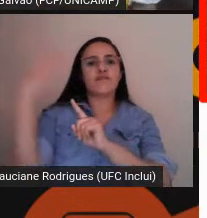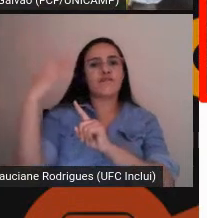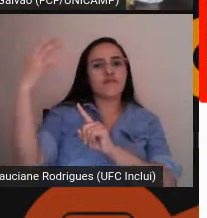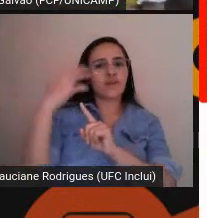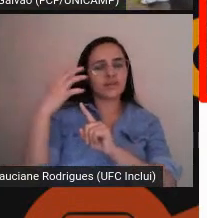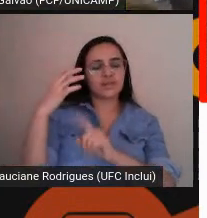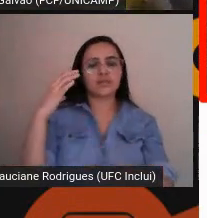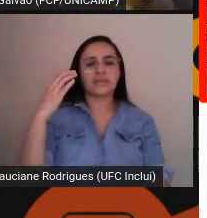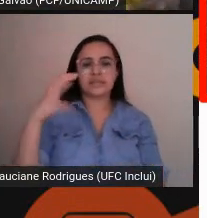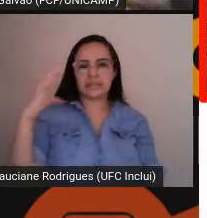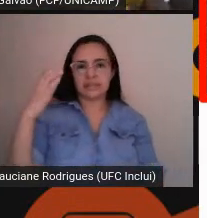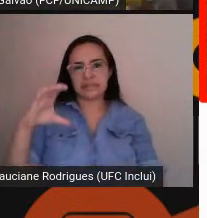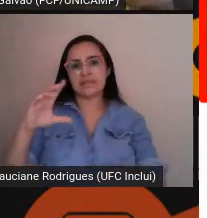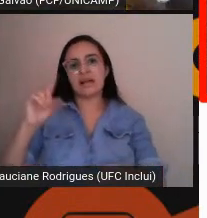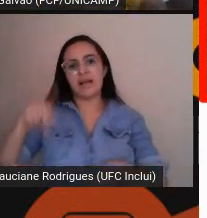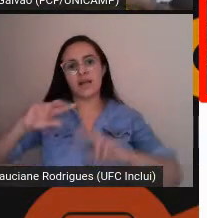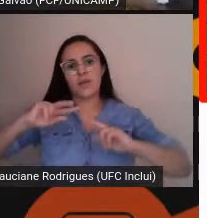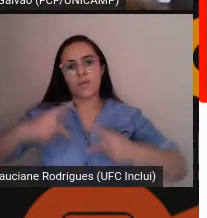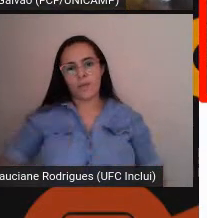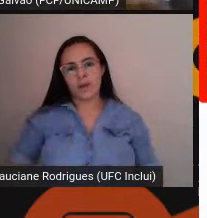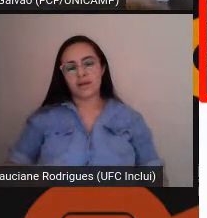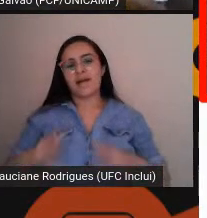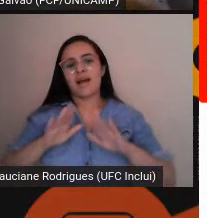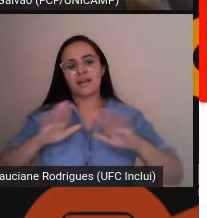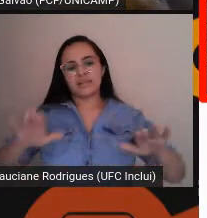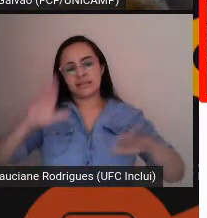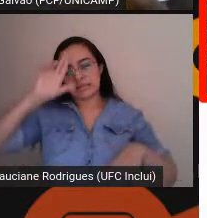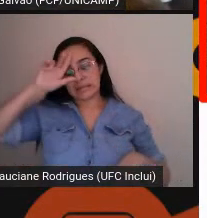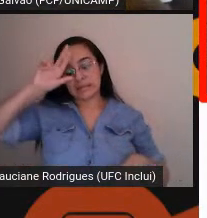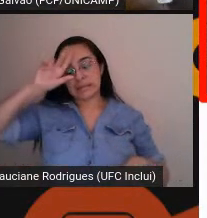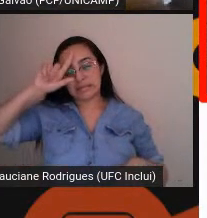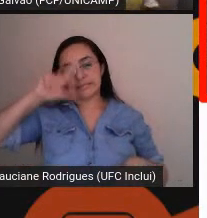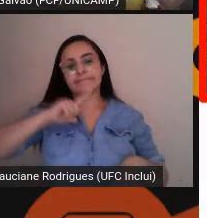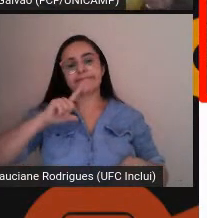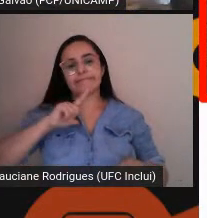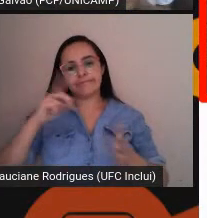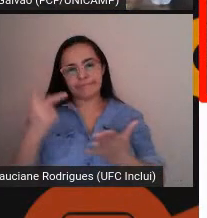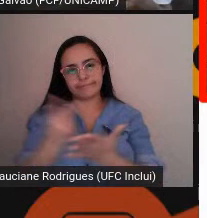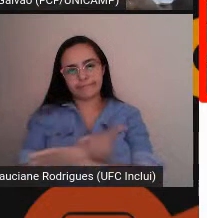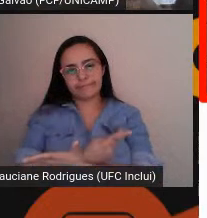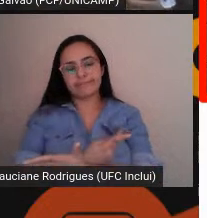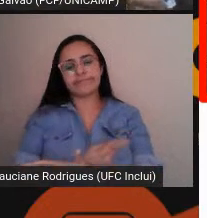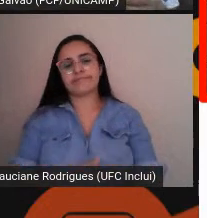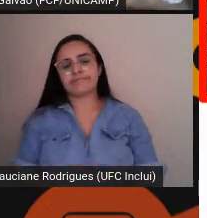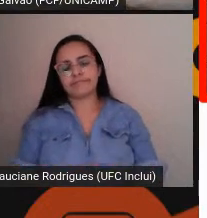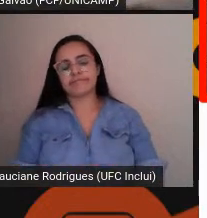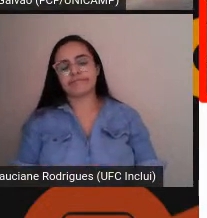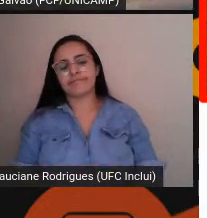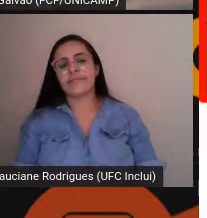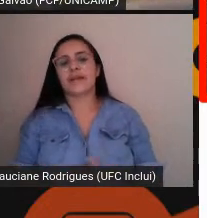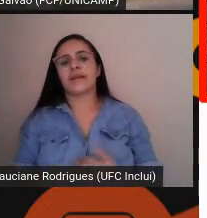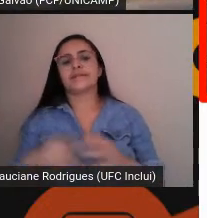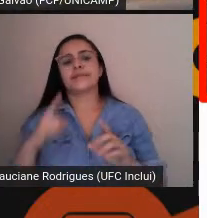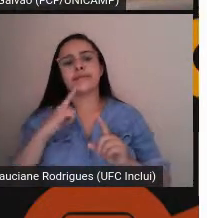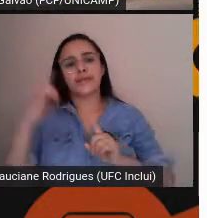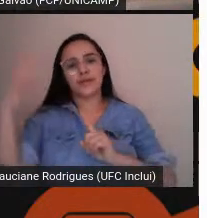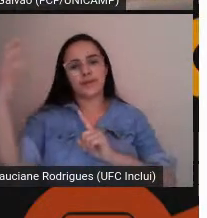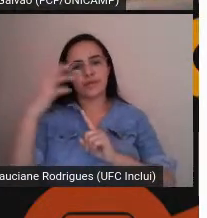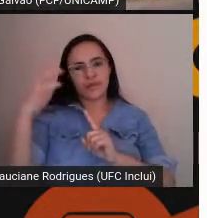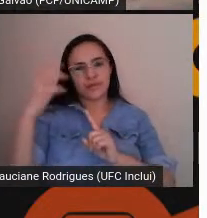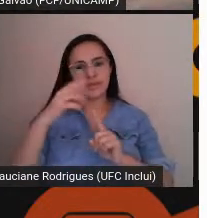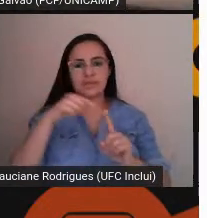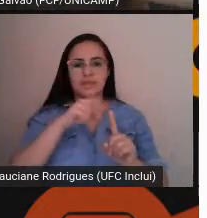feita por seres humanos, né? E esses fatores humanos, né? Como também de corporações, também influenciam no